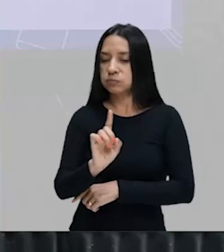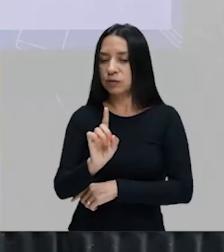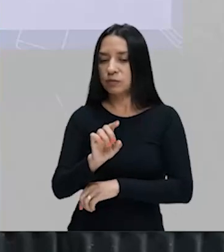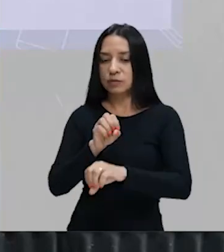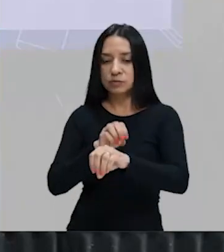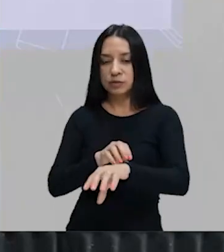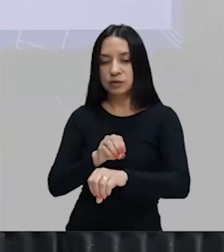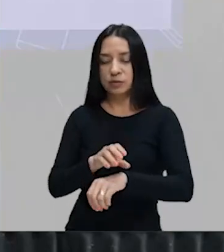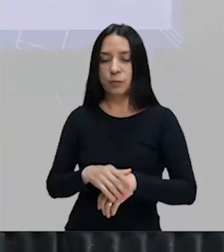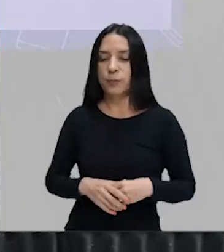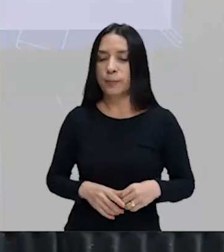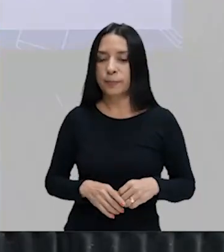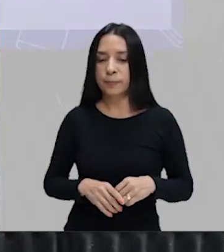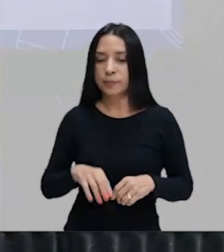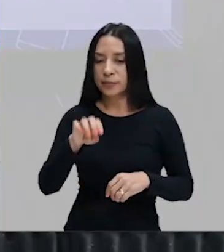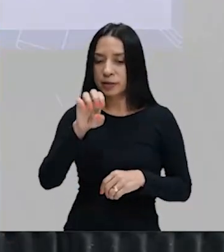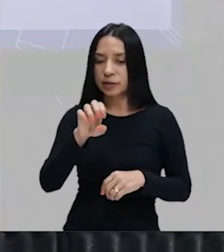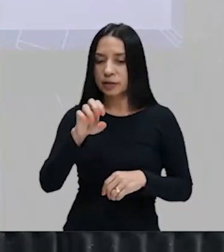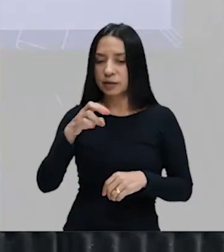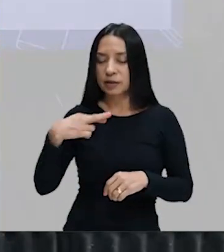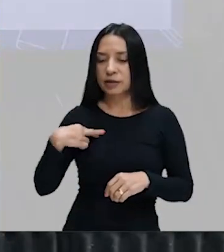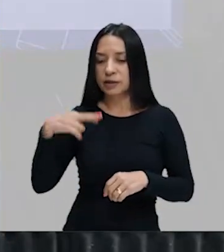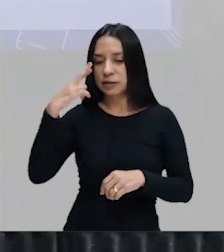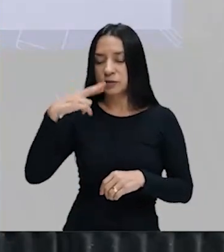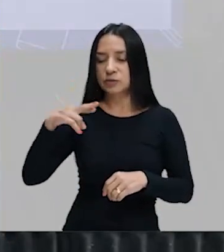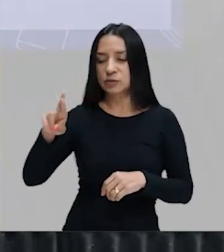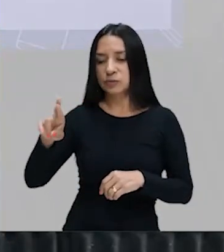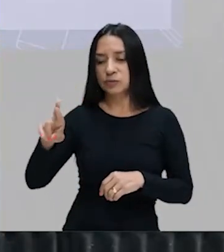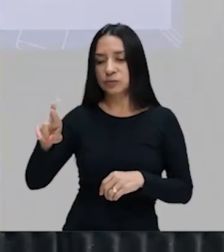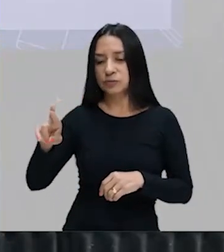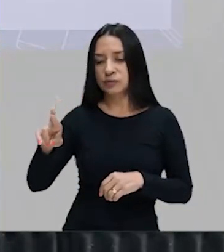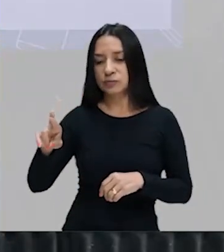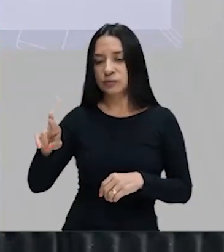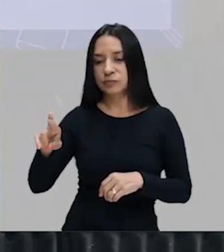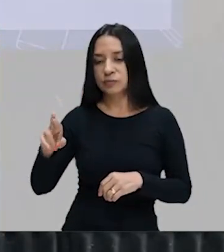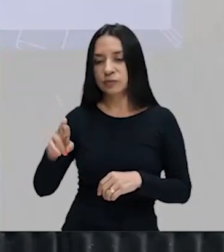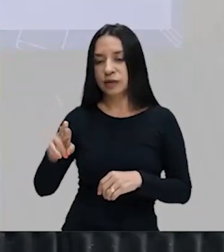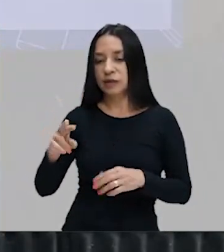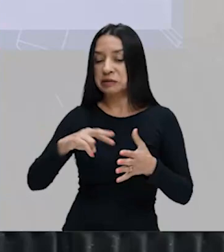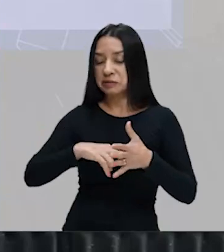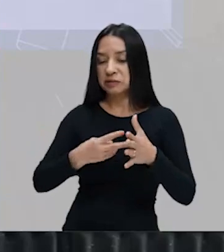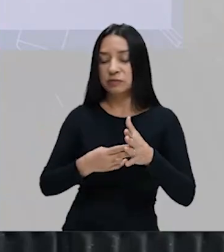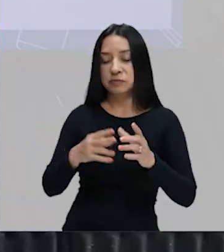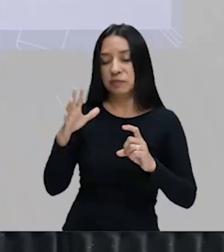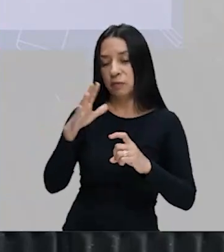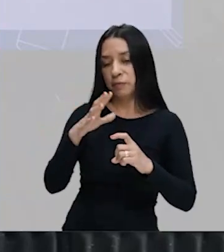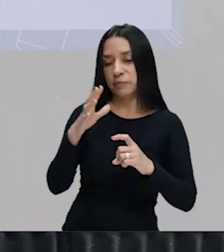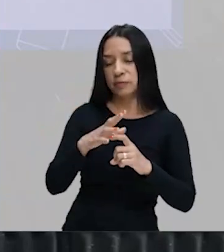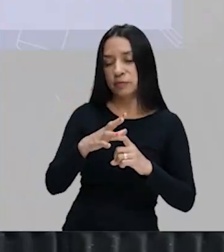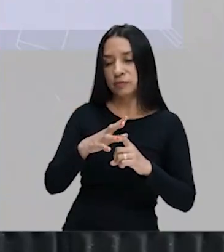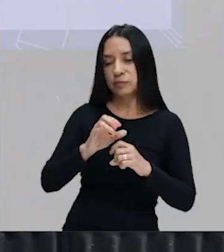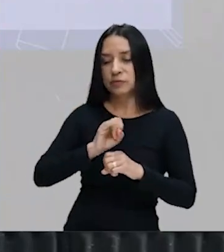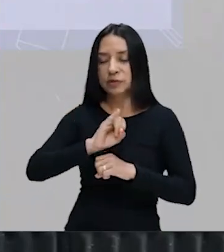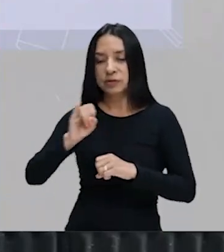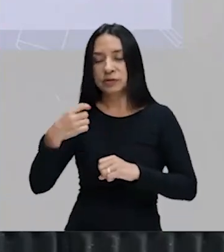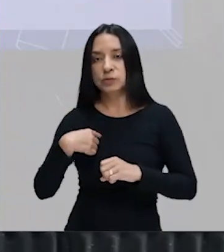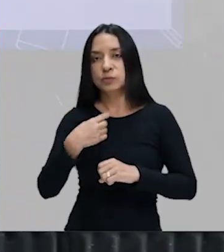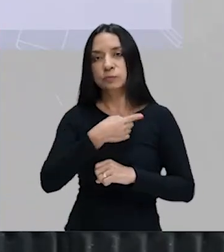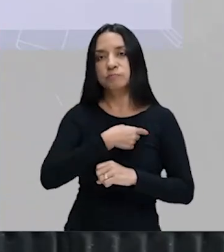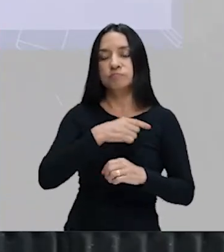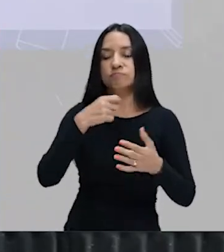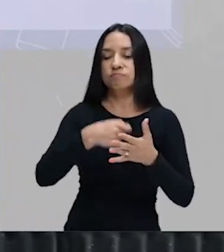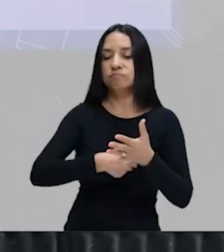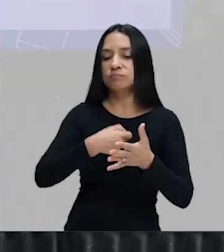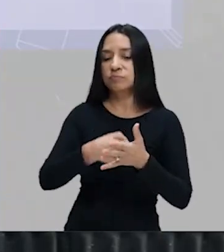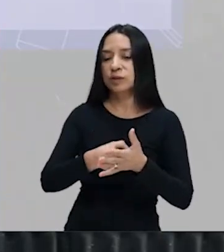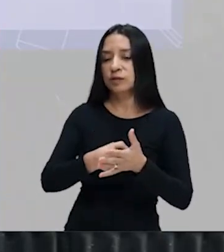educação principalmente. Letra E, religioso, isso aqui fica mais para o mito. Então, se nós intentarmos, tá?